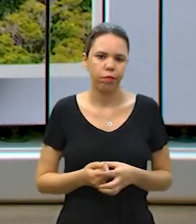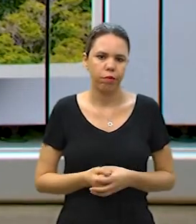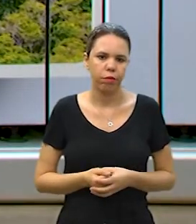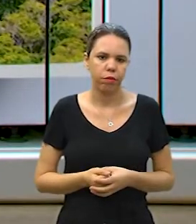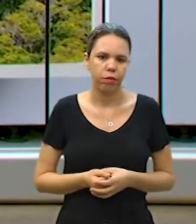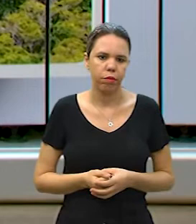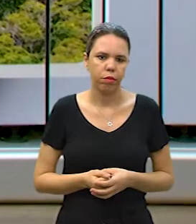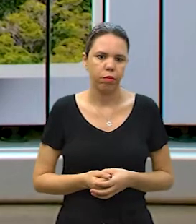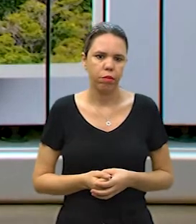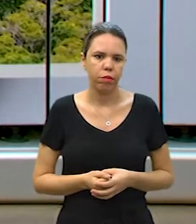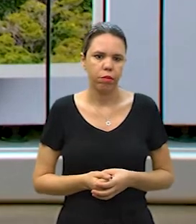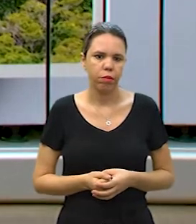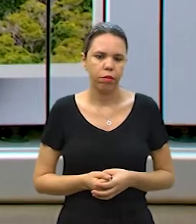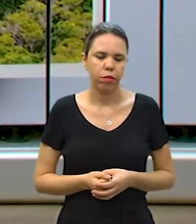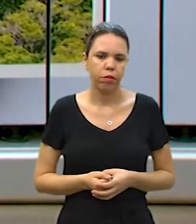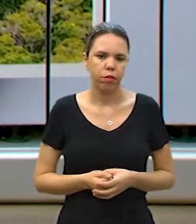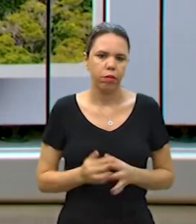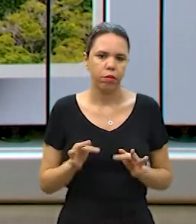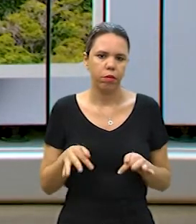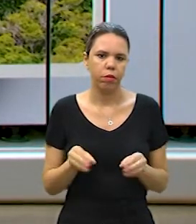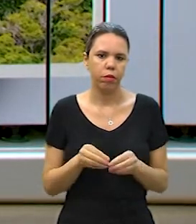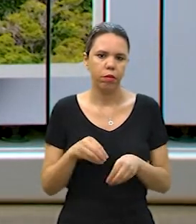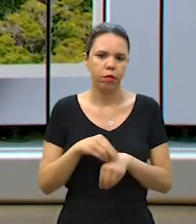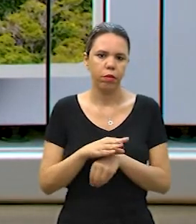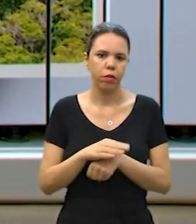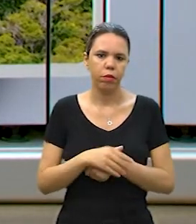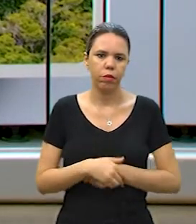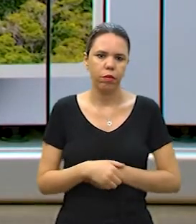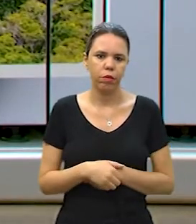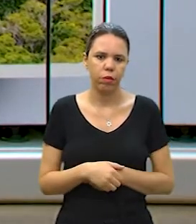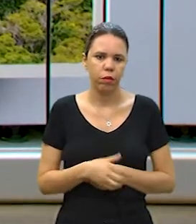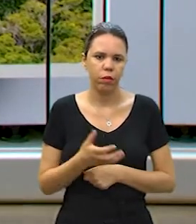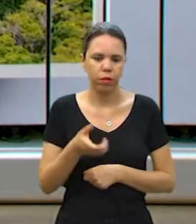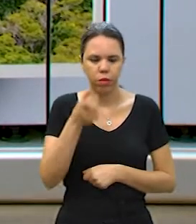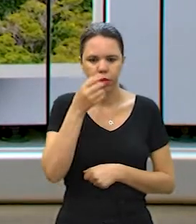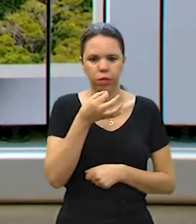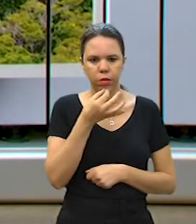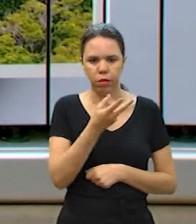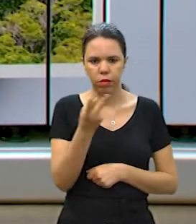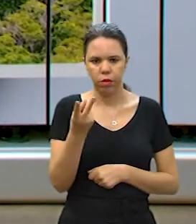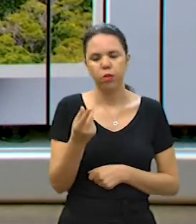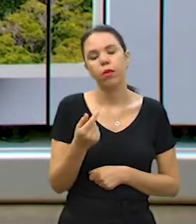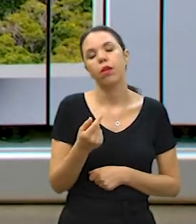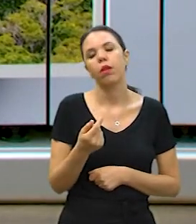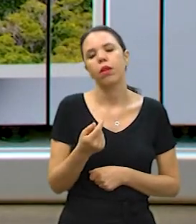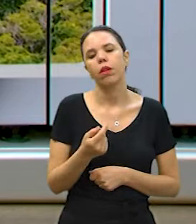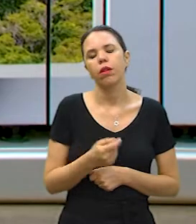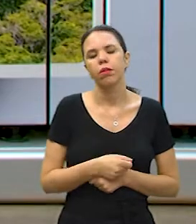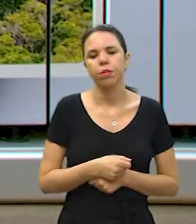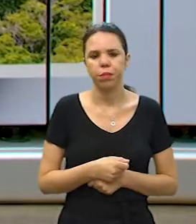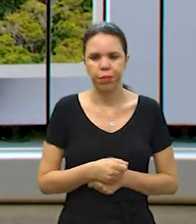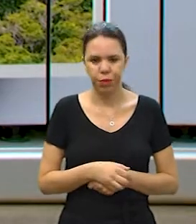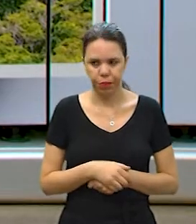Sem contar, eu finalizo e passo, inclusive porque eu quero ouvi-las disso, da coisa